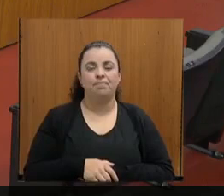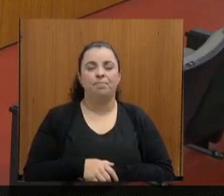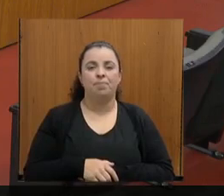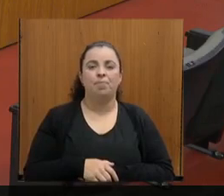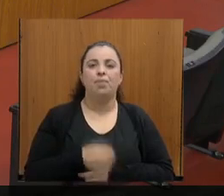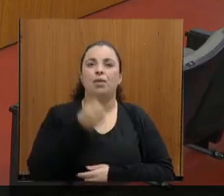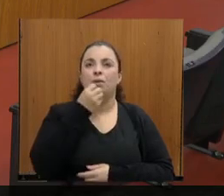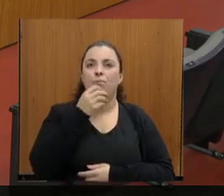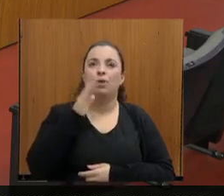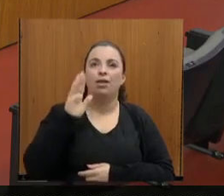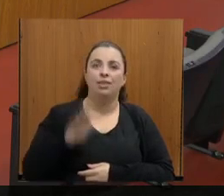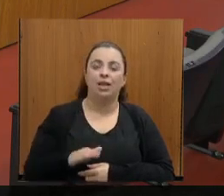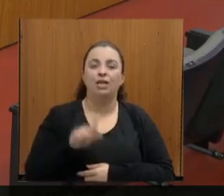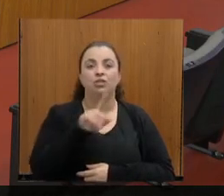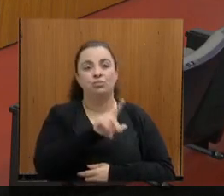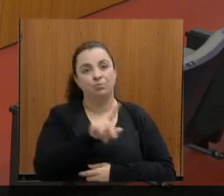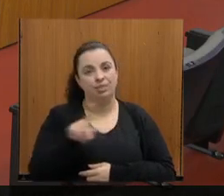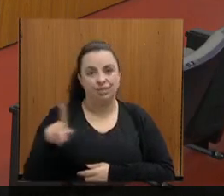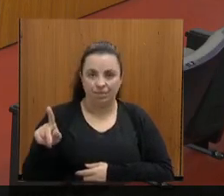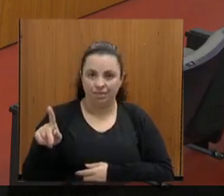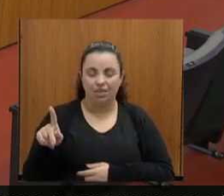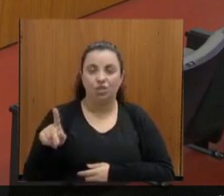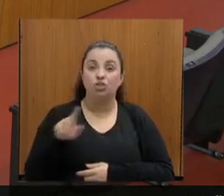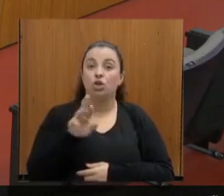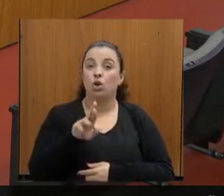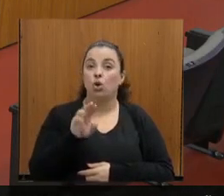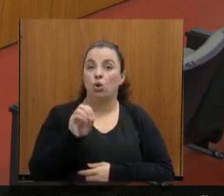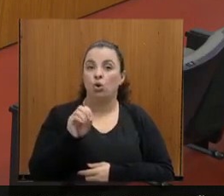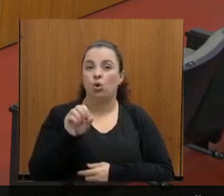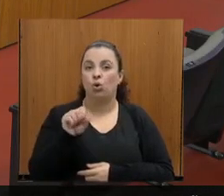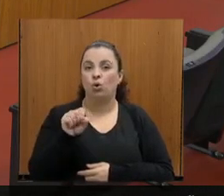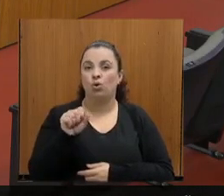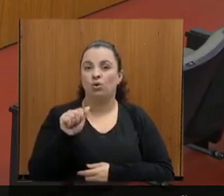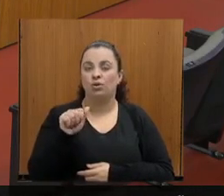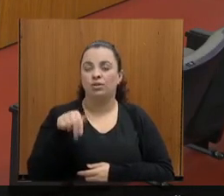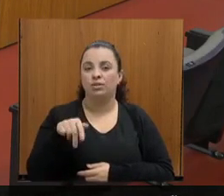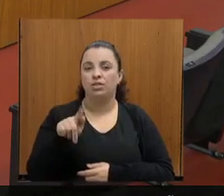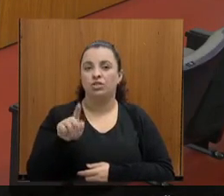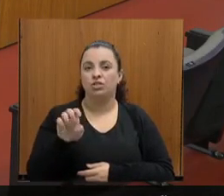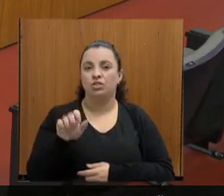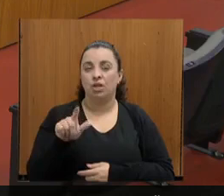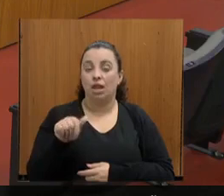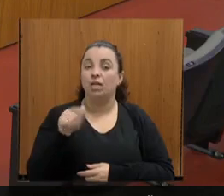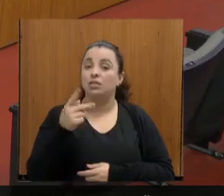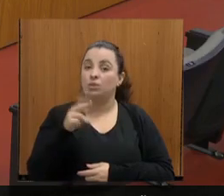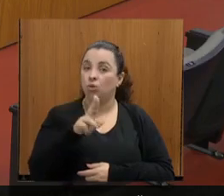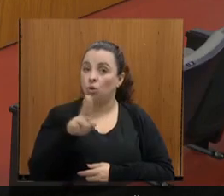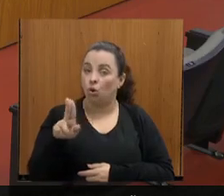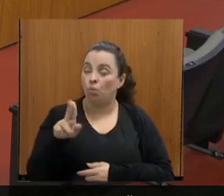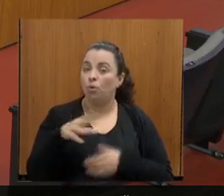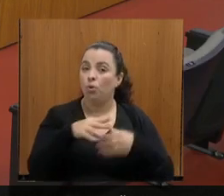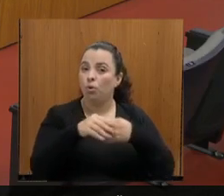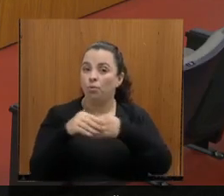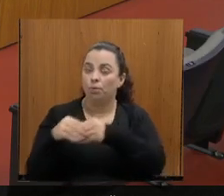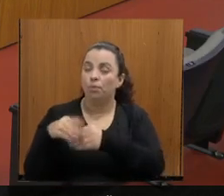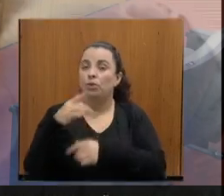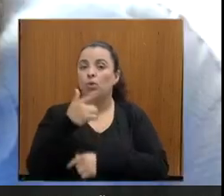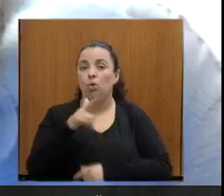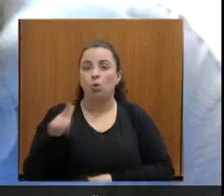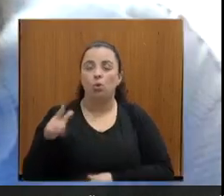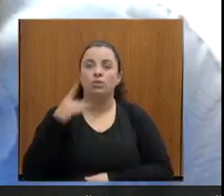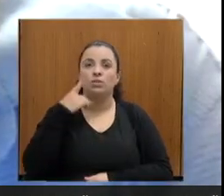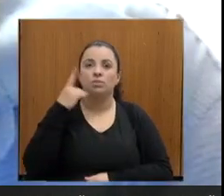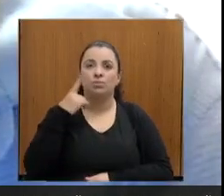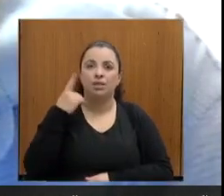Oi boa tarde Presidente Rosângela Reis Deputado e seu nome para o primeiro meus colegas aí na